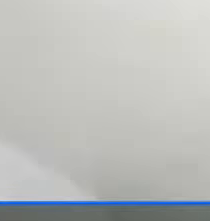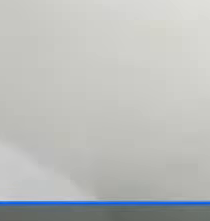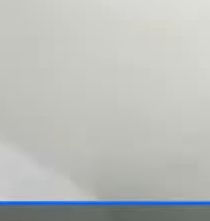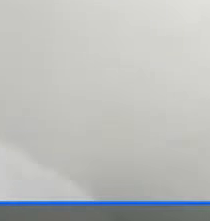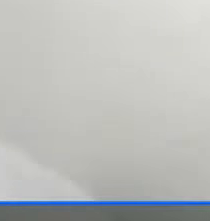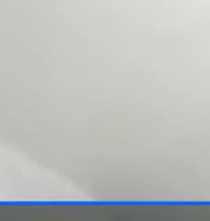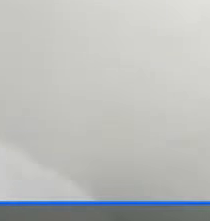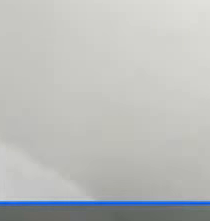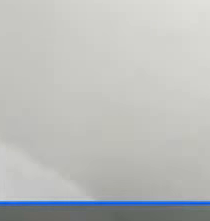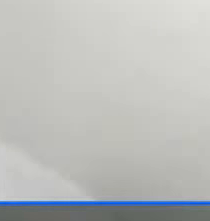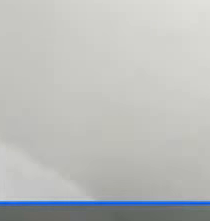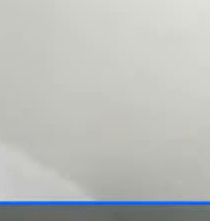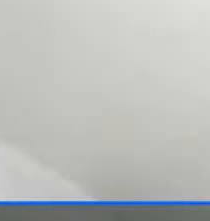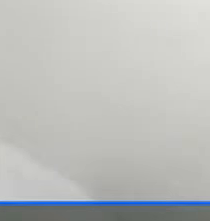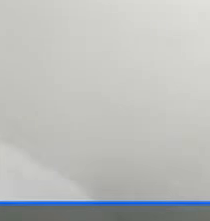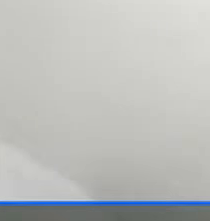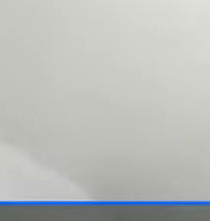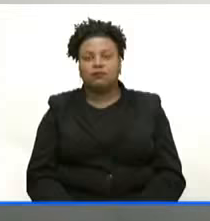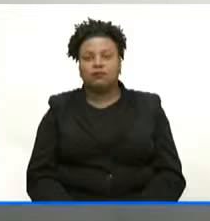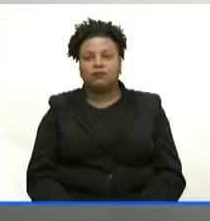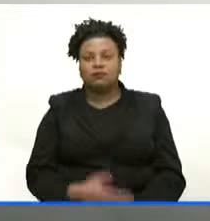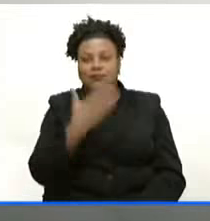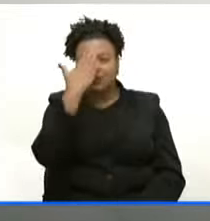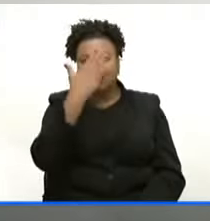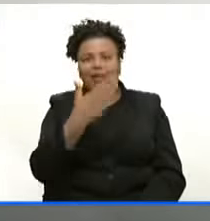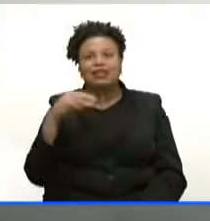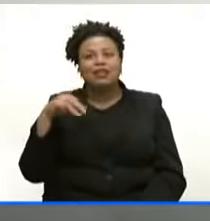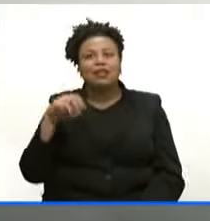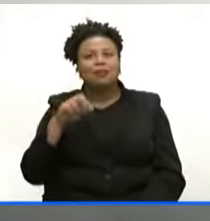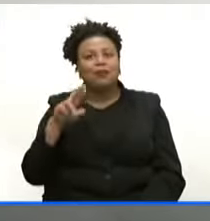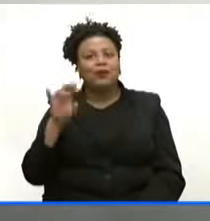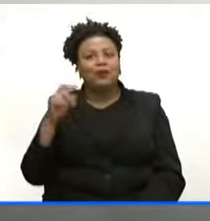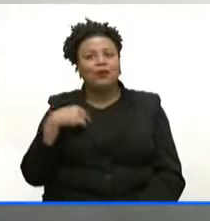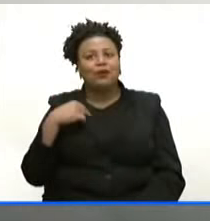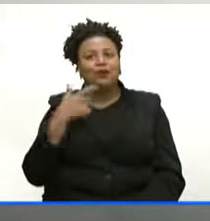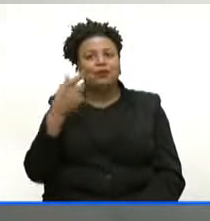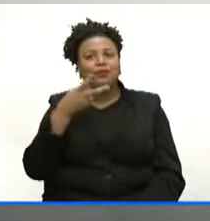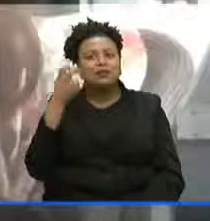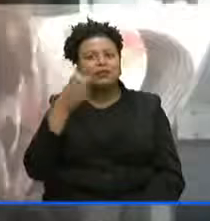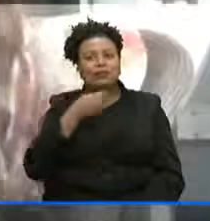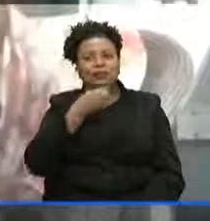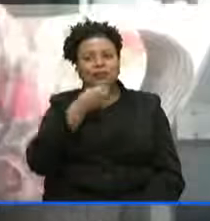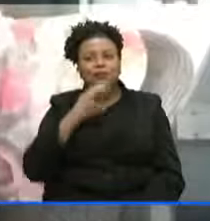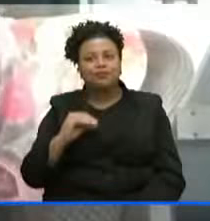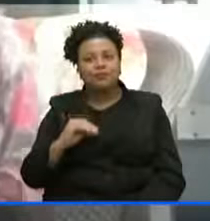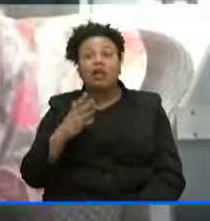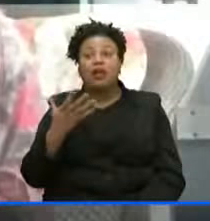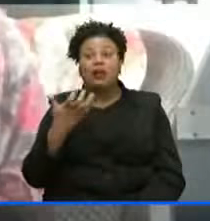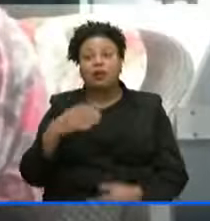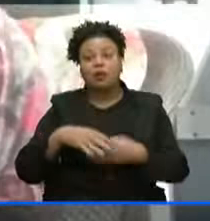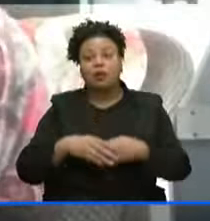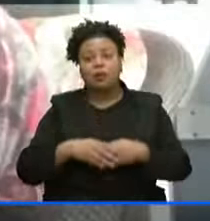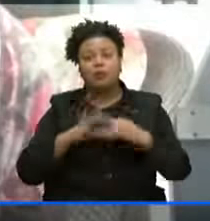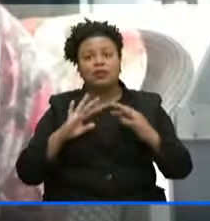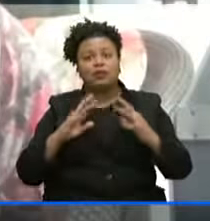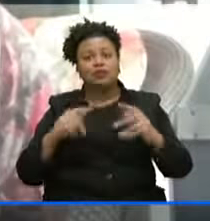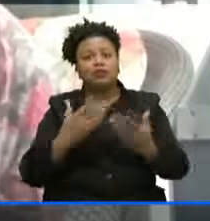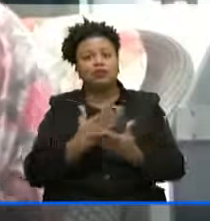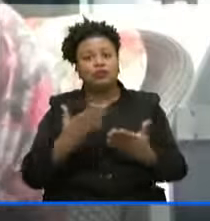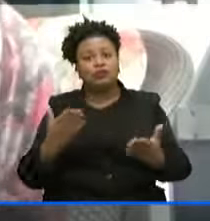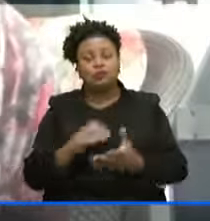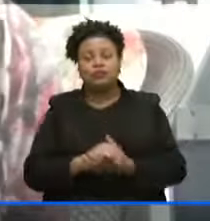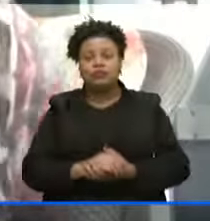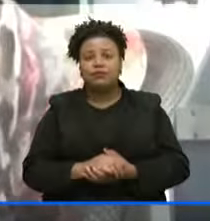Ah, muito obrigada, deputado Fernando Marrone. Eu estava me ouvindo, só eu, né, na verdade. Então, quero cumprimentar a todos e